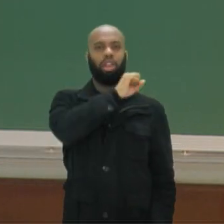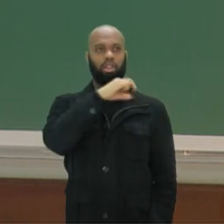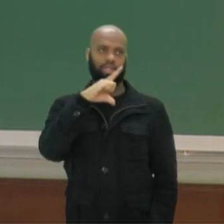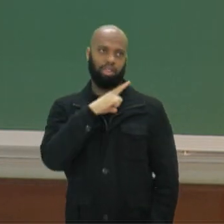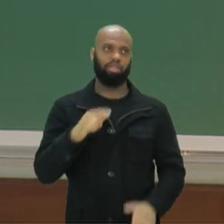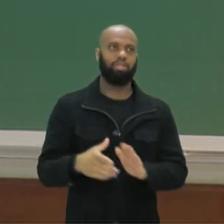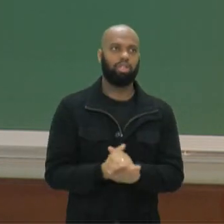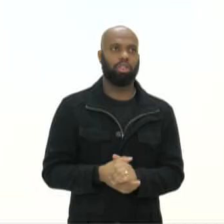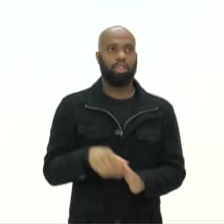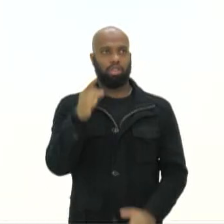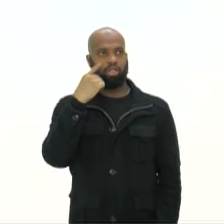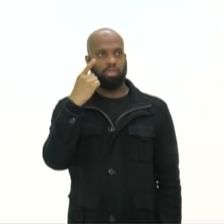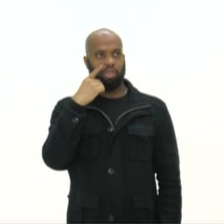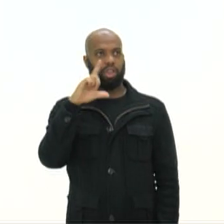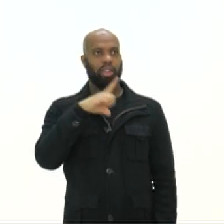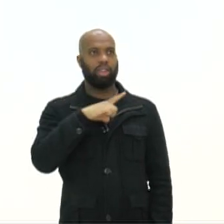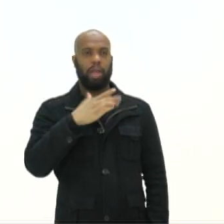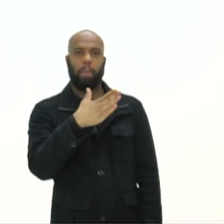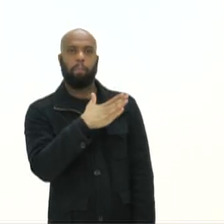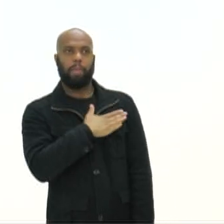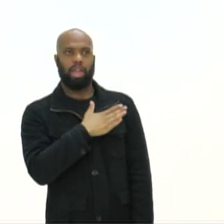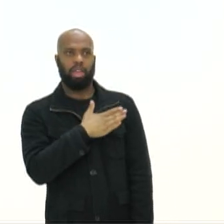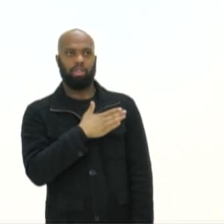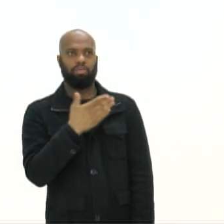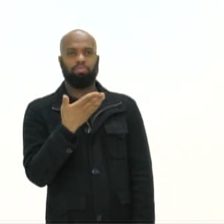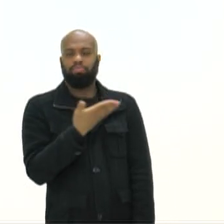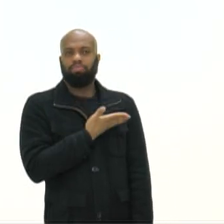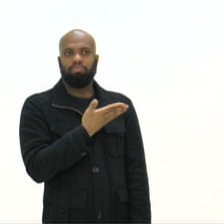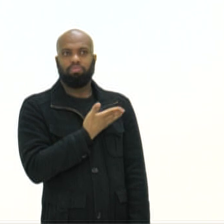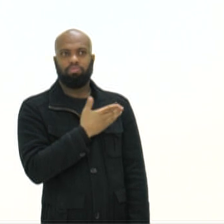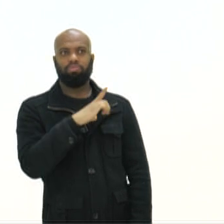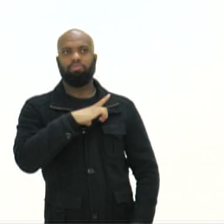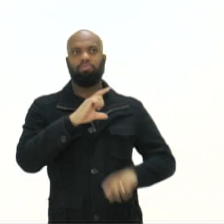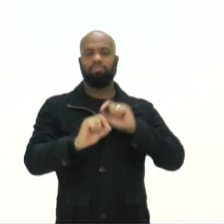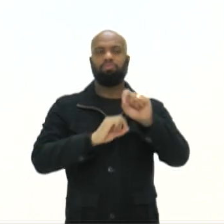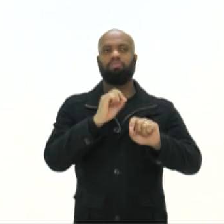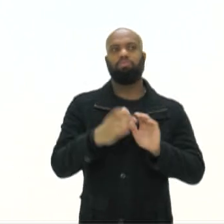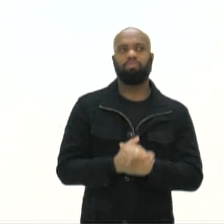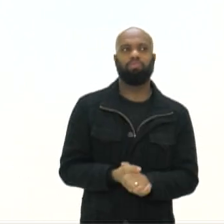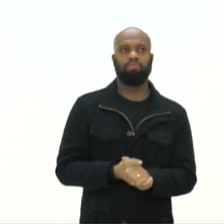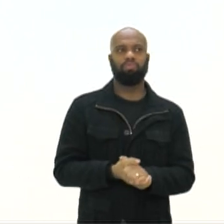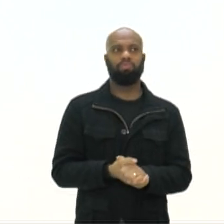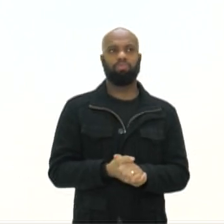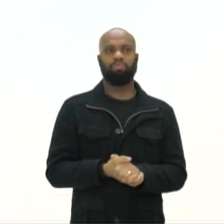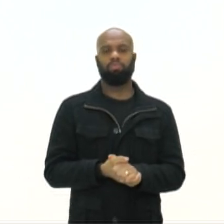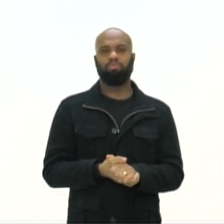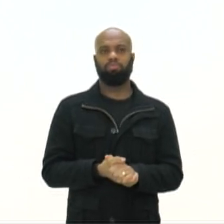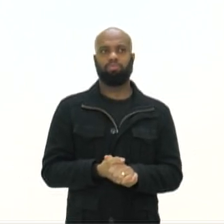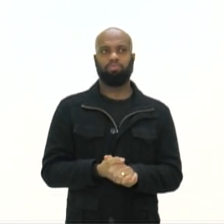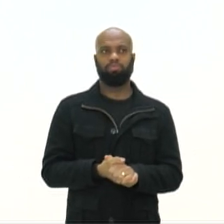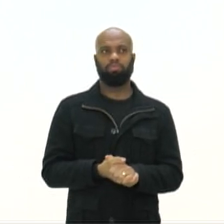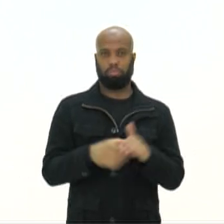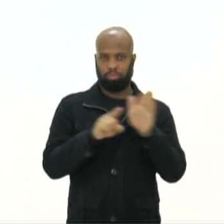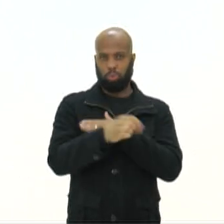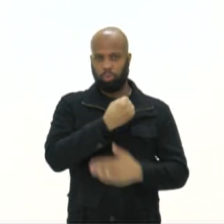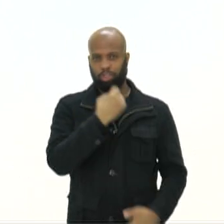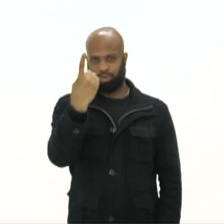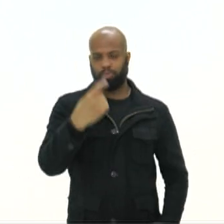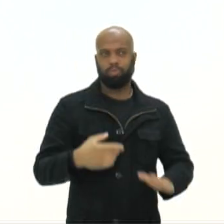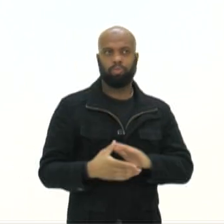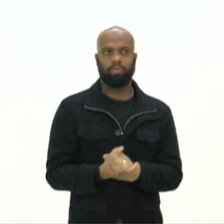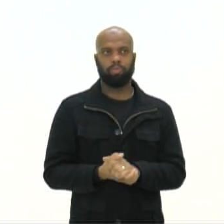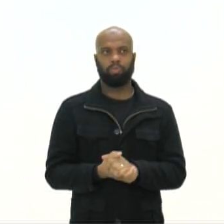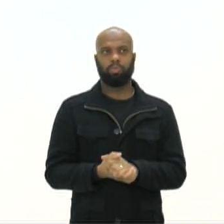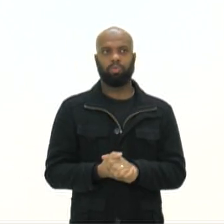olha só. My friend has dreamed of being a Hollywood actress since she was a